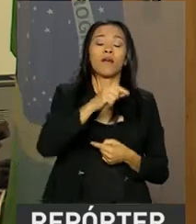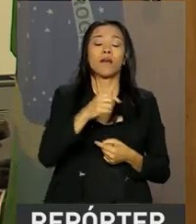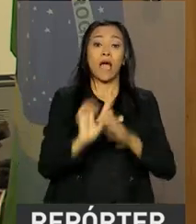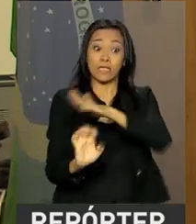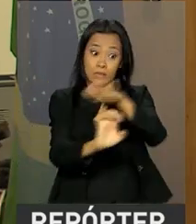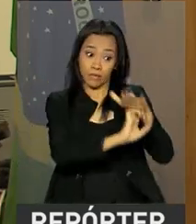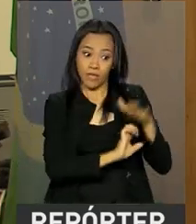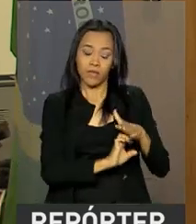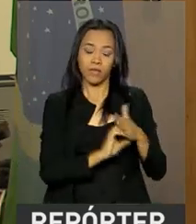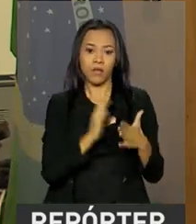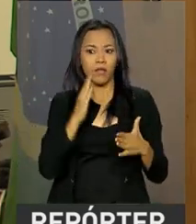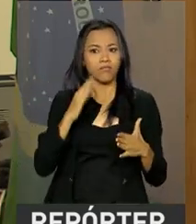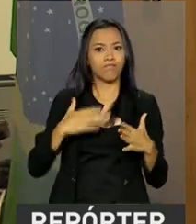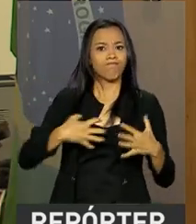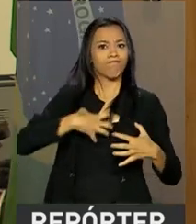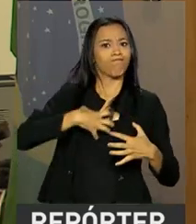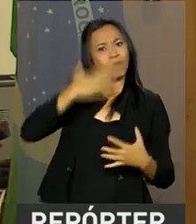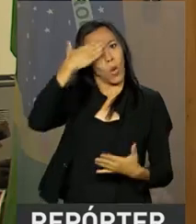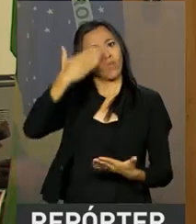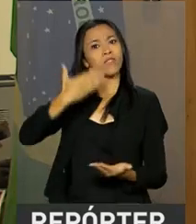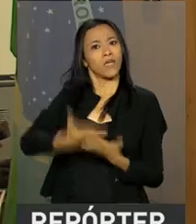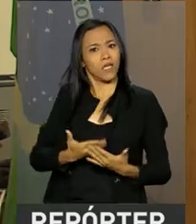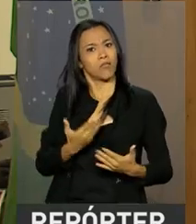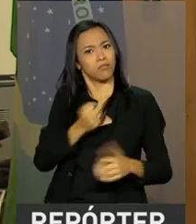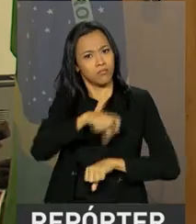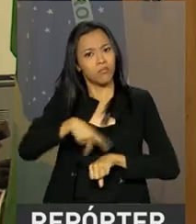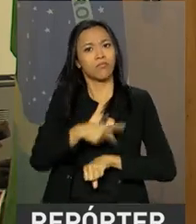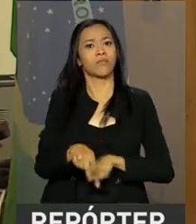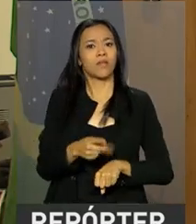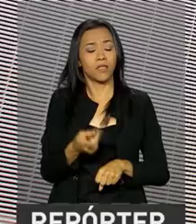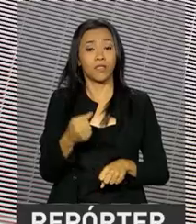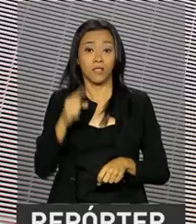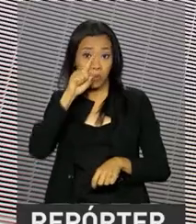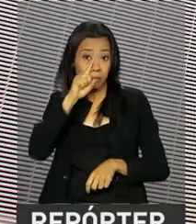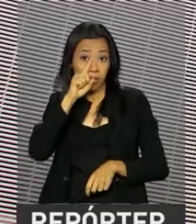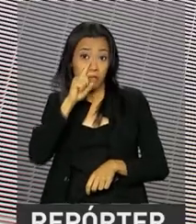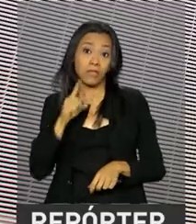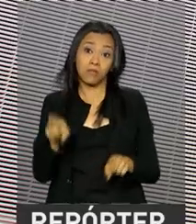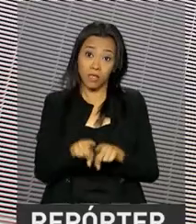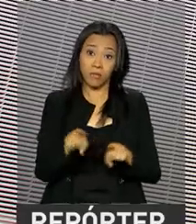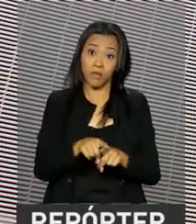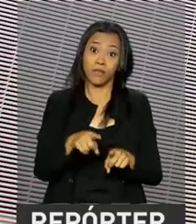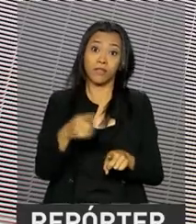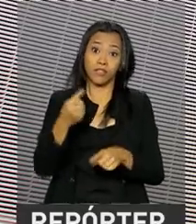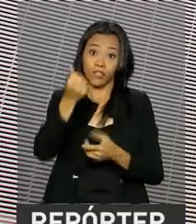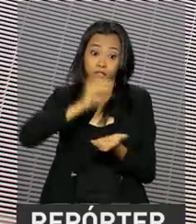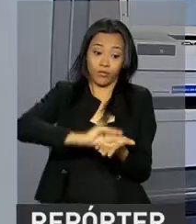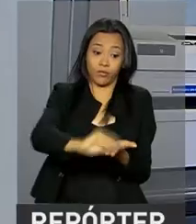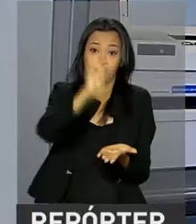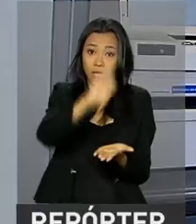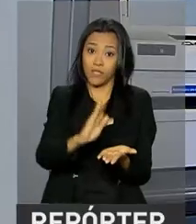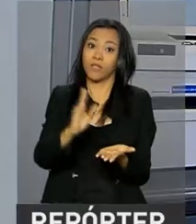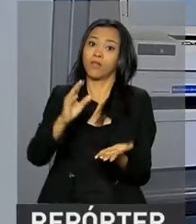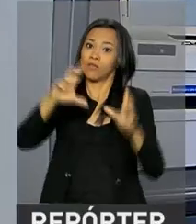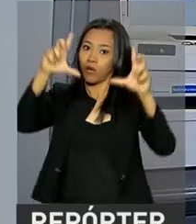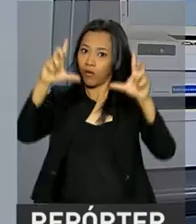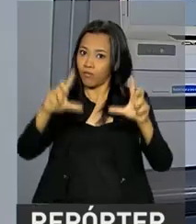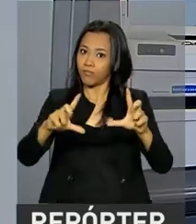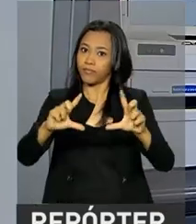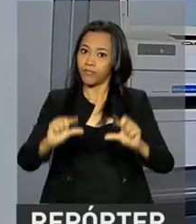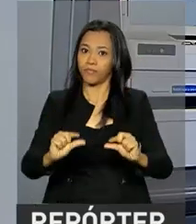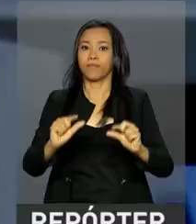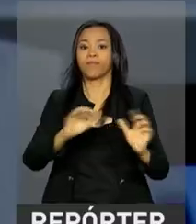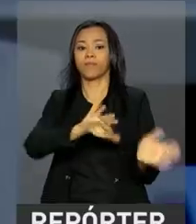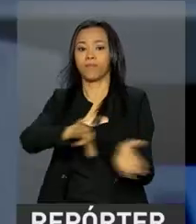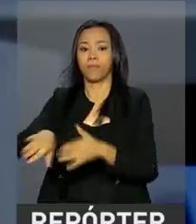investidor aumentando cada vez mais e o risco Brasil também diminuindo. Outra medida foi permitir que trabalhadores com contas